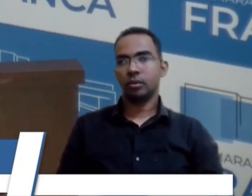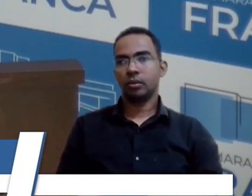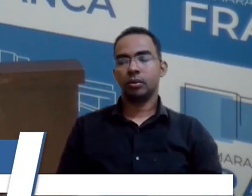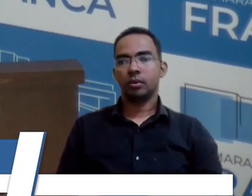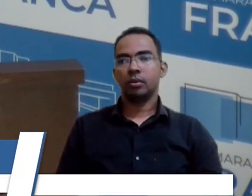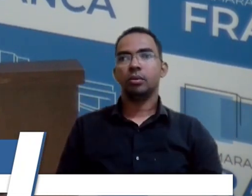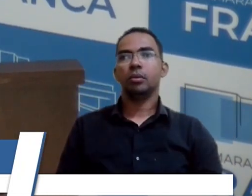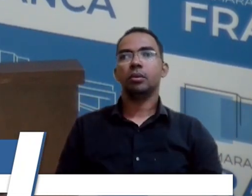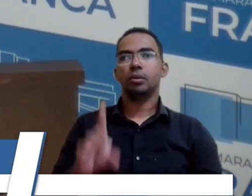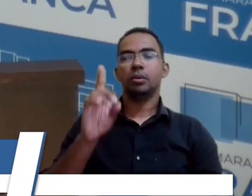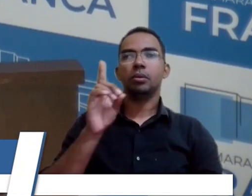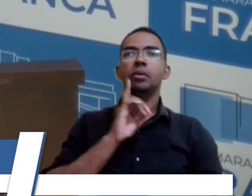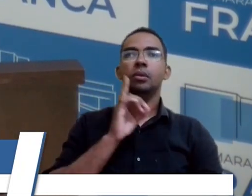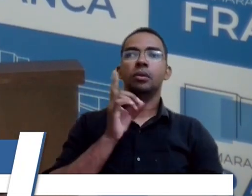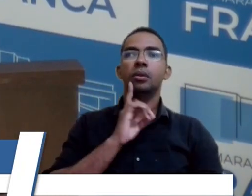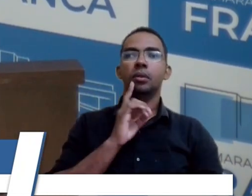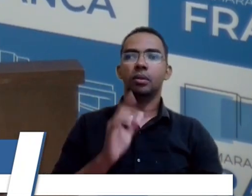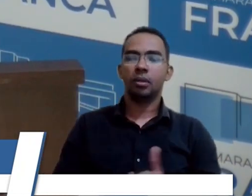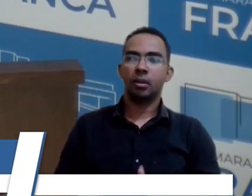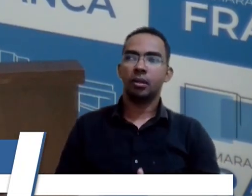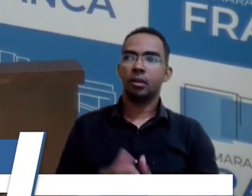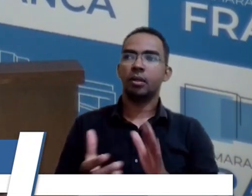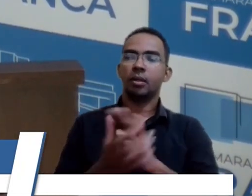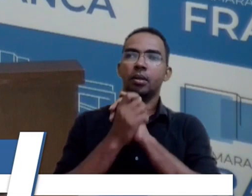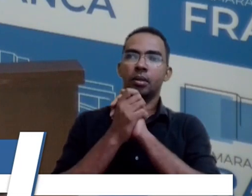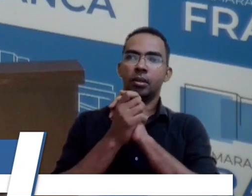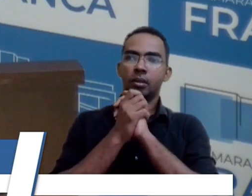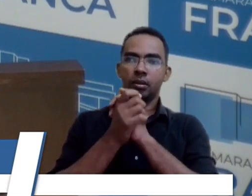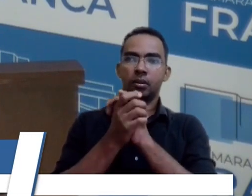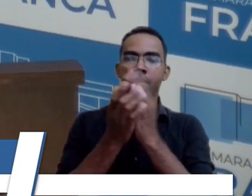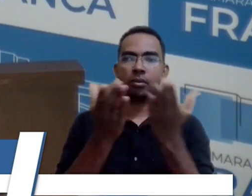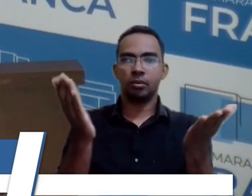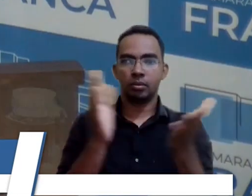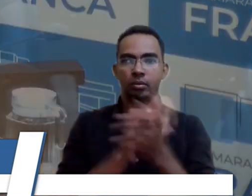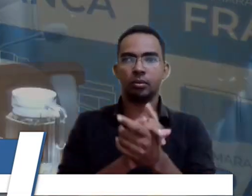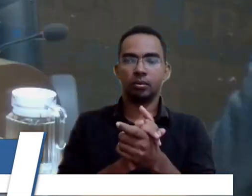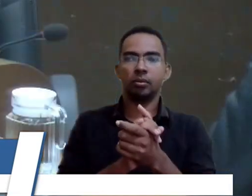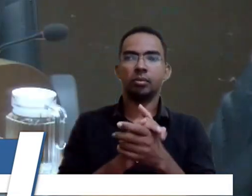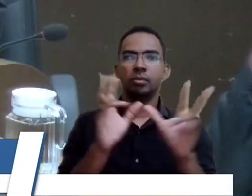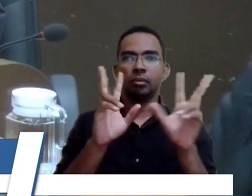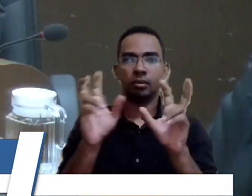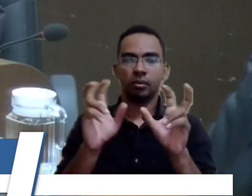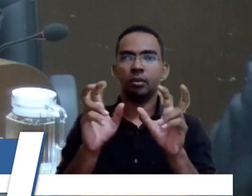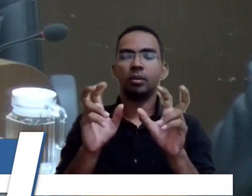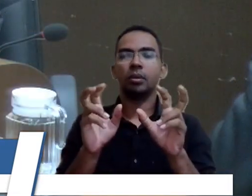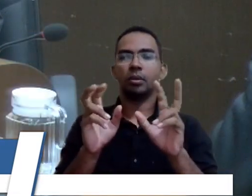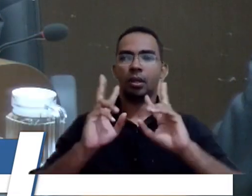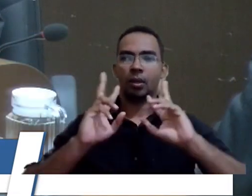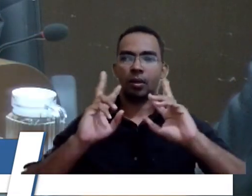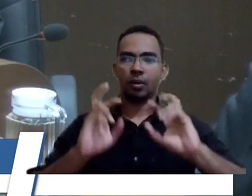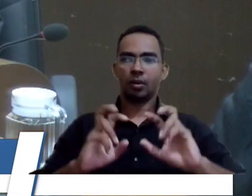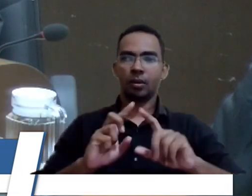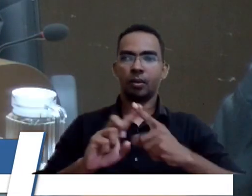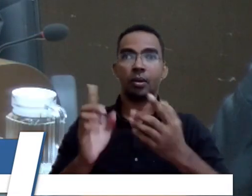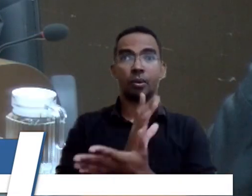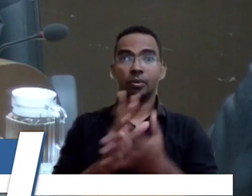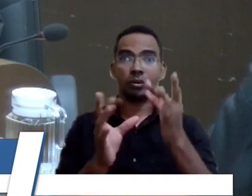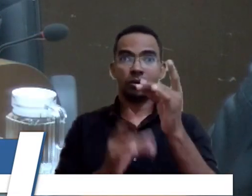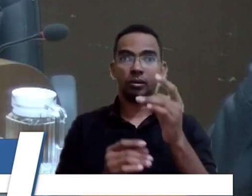eu quero cumprimentá-lo pelo tema abordado, mas algumas coisas que nos deixam